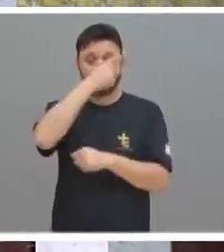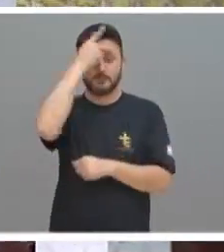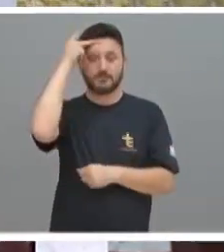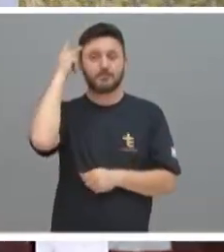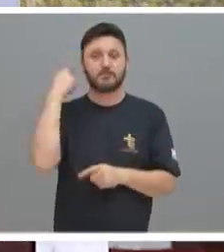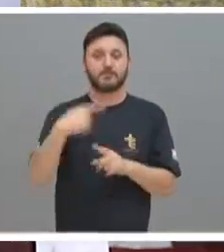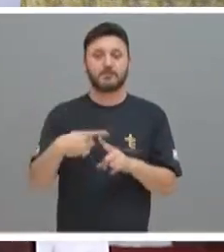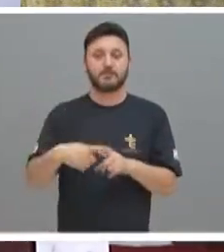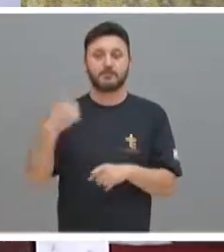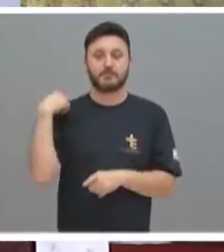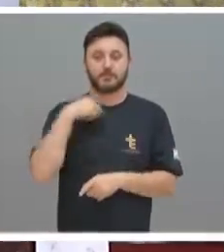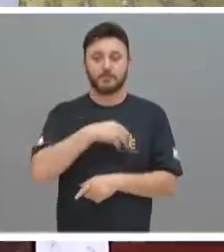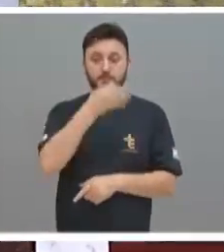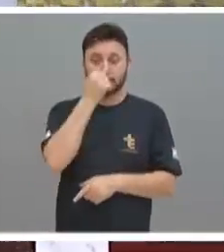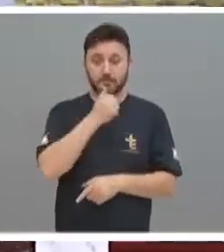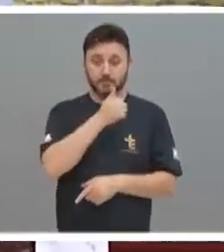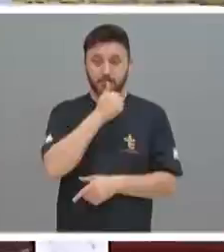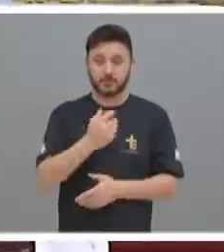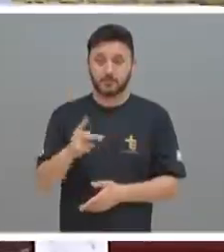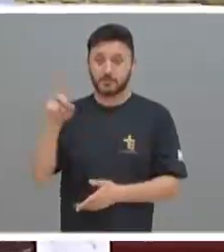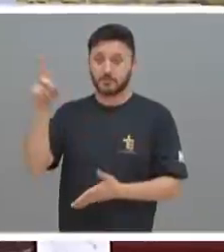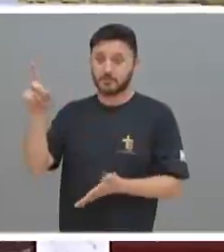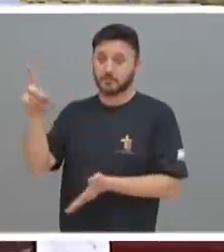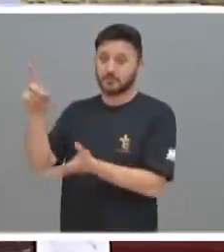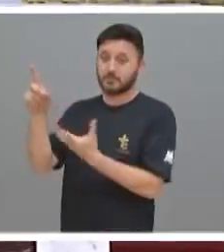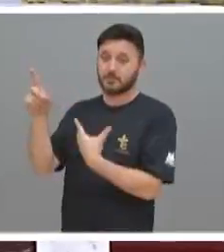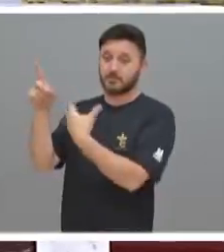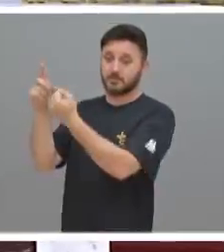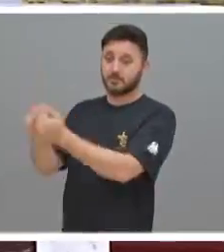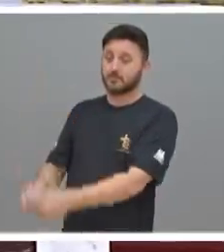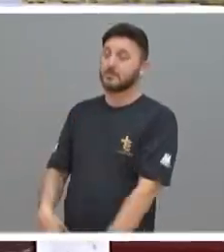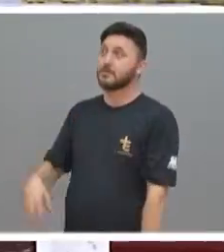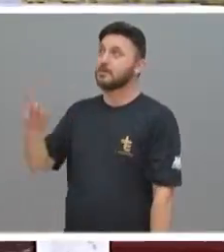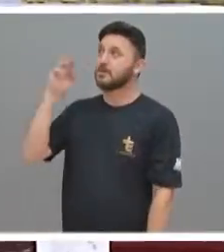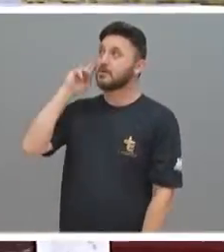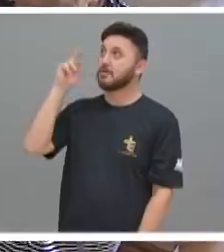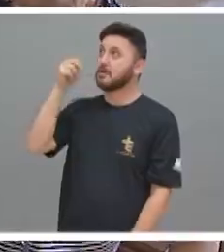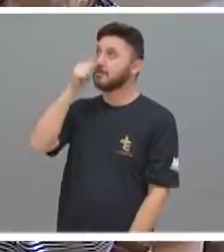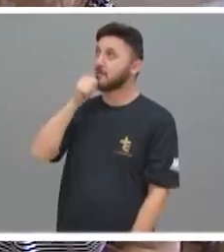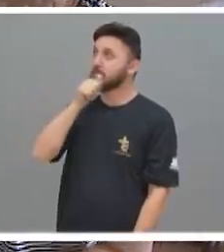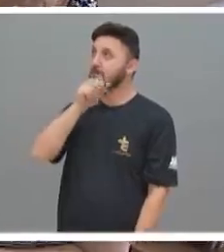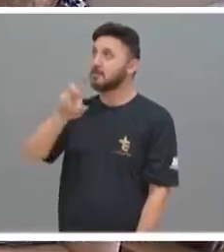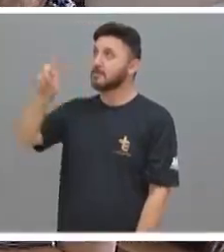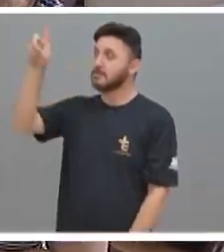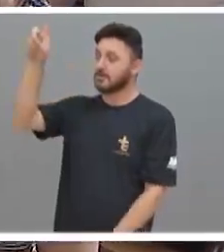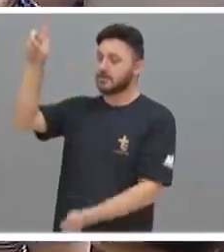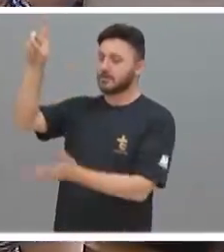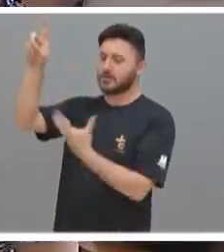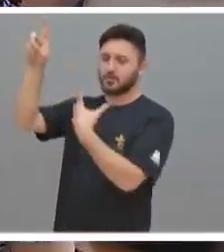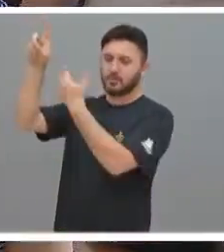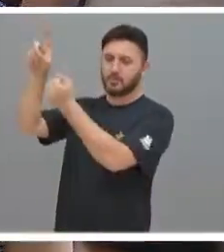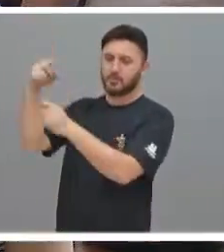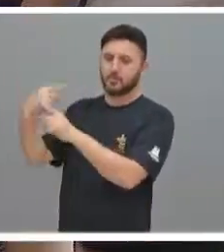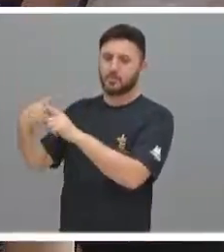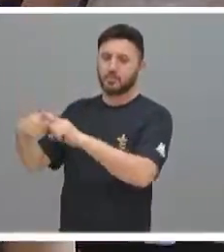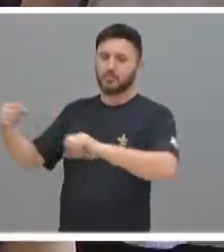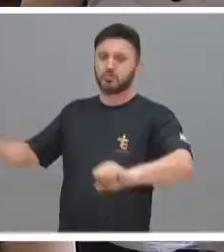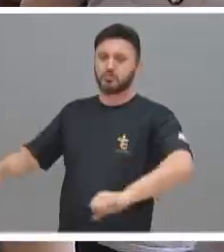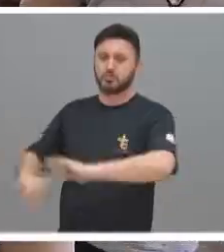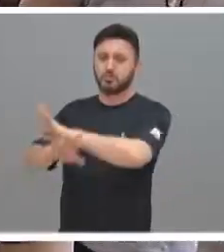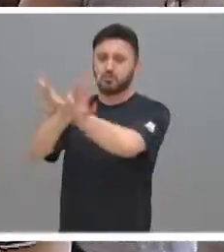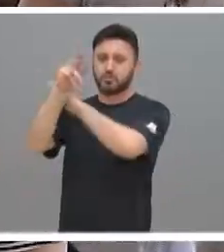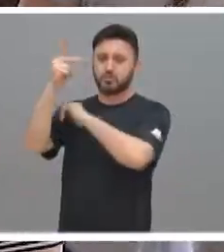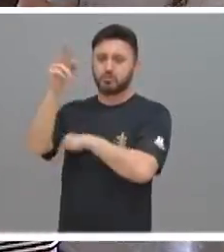Este nosso sacrifício seja aceito por Deus Pai Todo-Poderoso. Receba o Senhor por tuas mãos